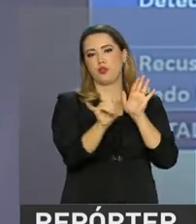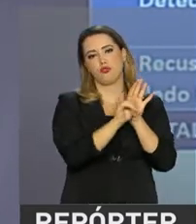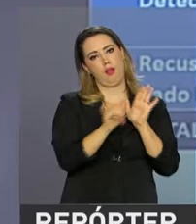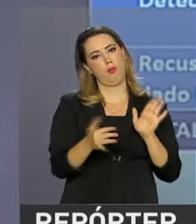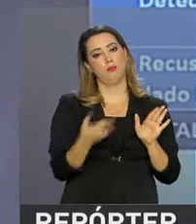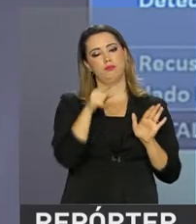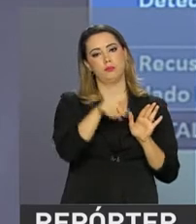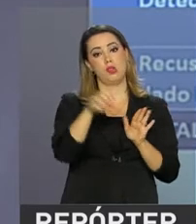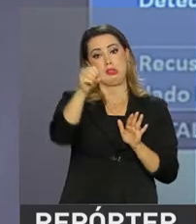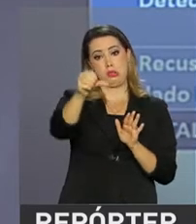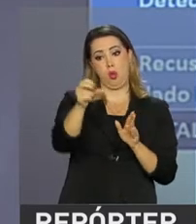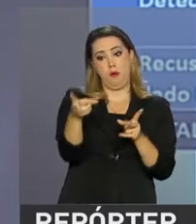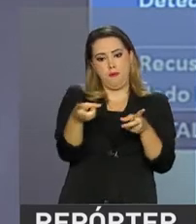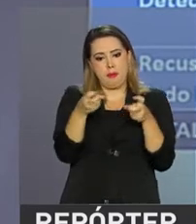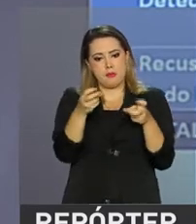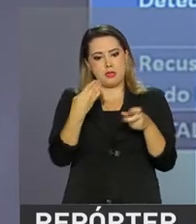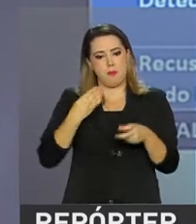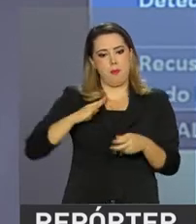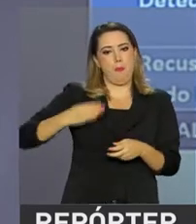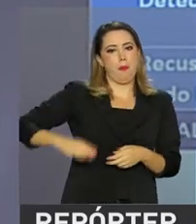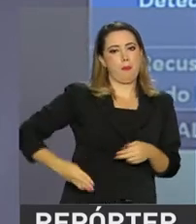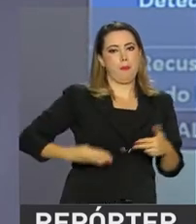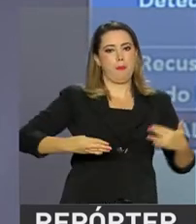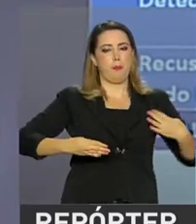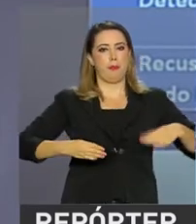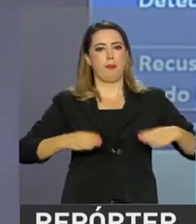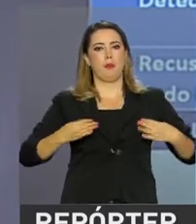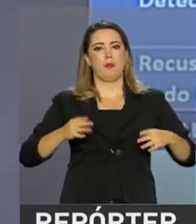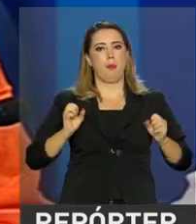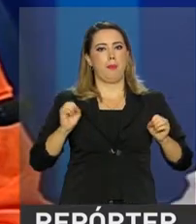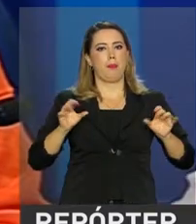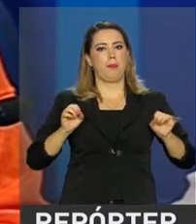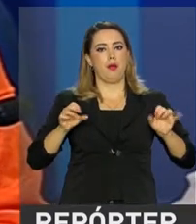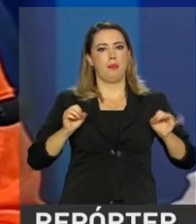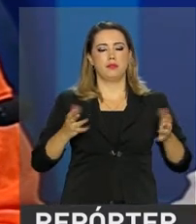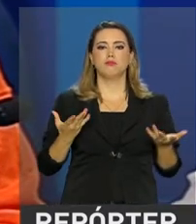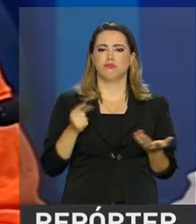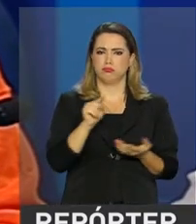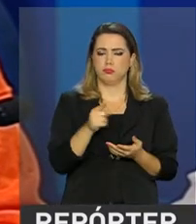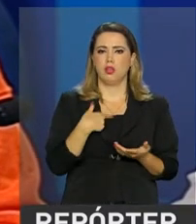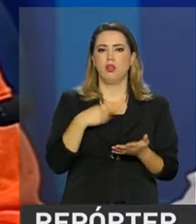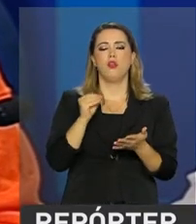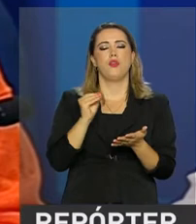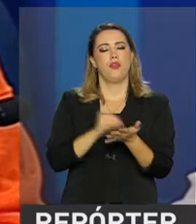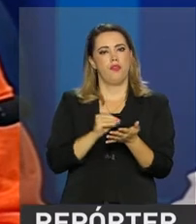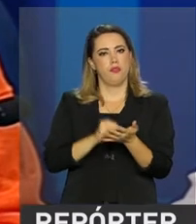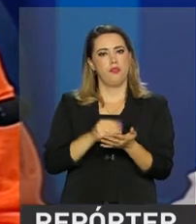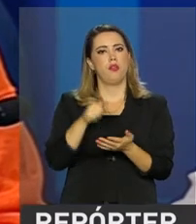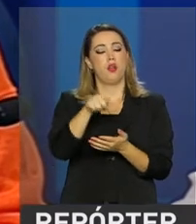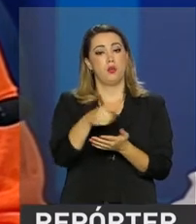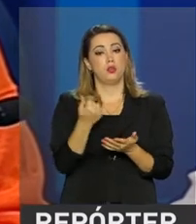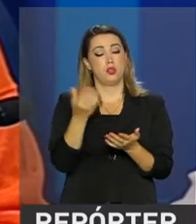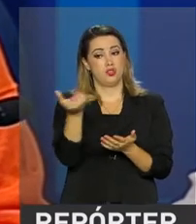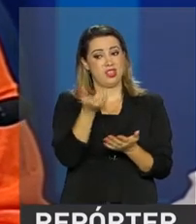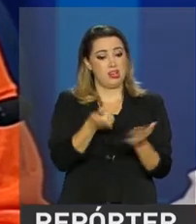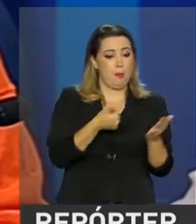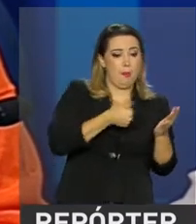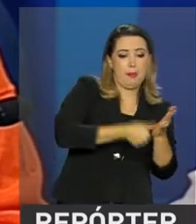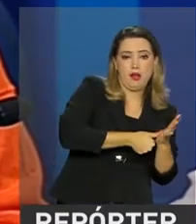9 o detector de metal e nenhuma por recusa de coleta do dado biométrico. Já no segundo